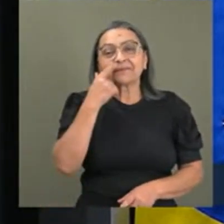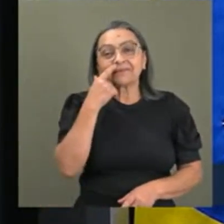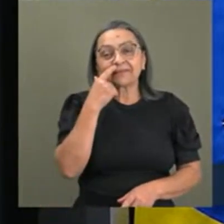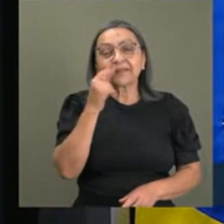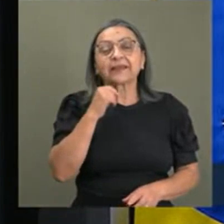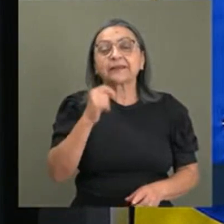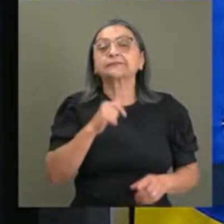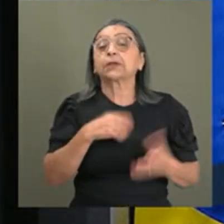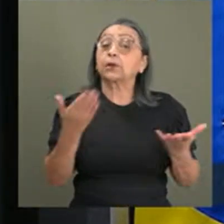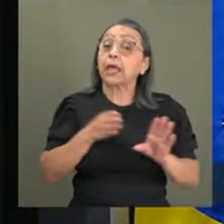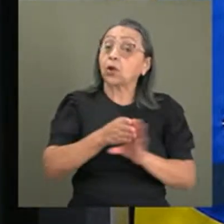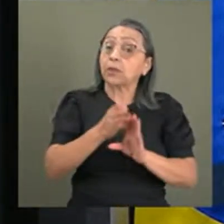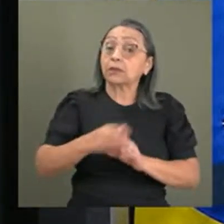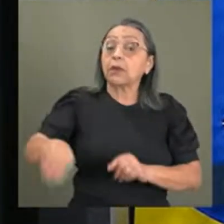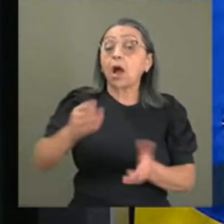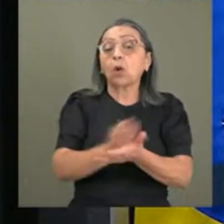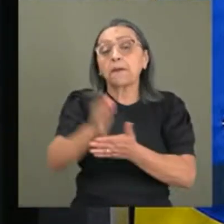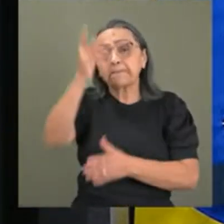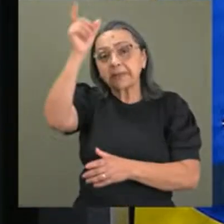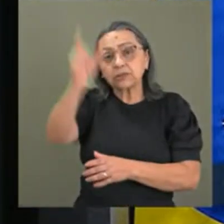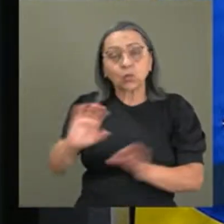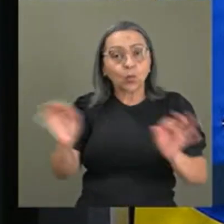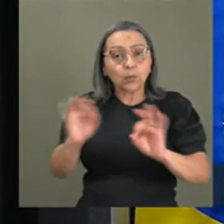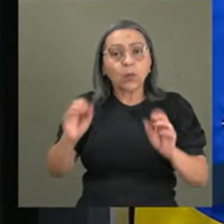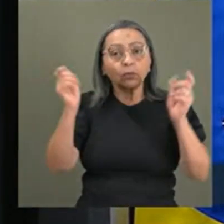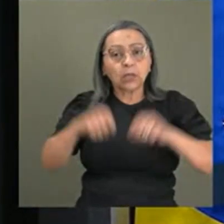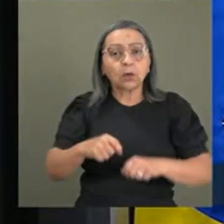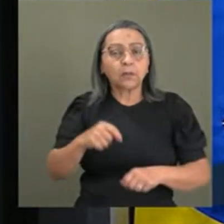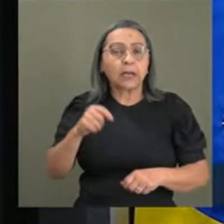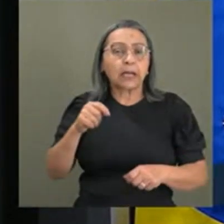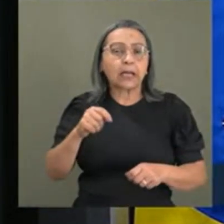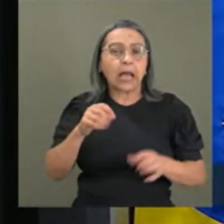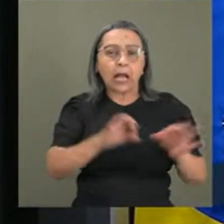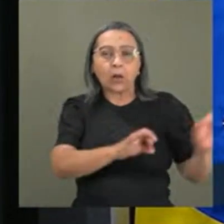porventura não pôde